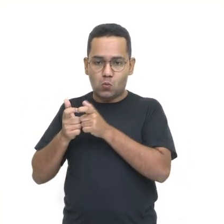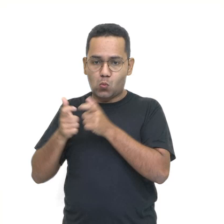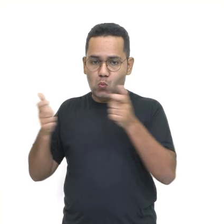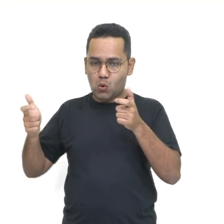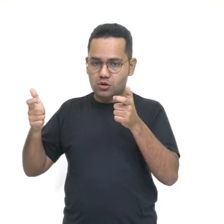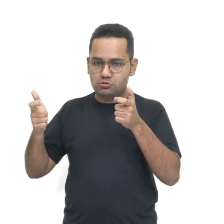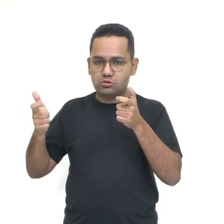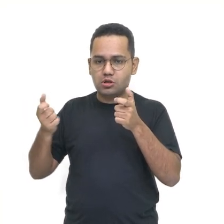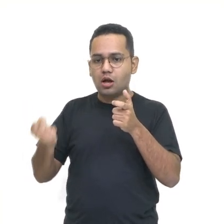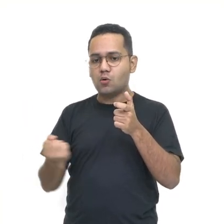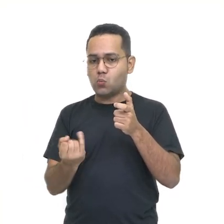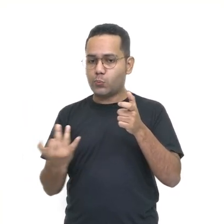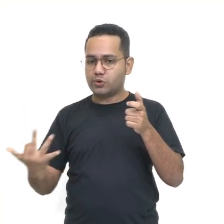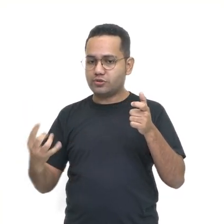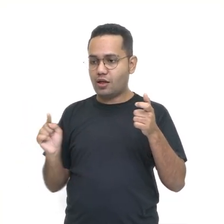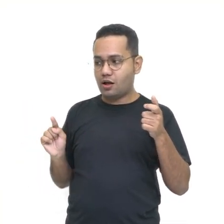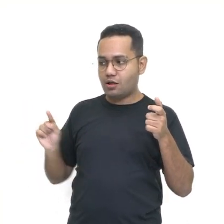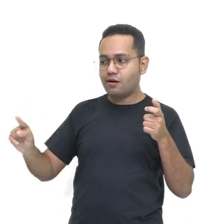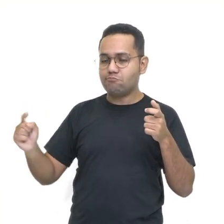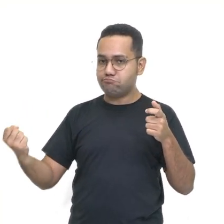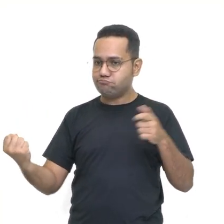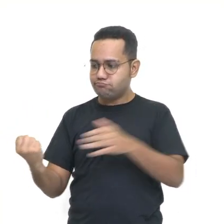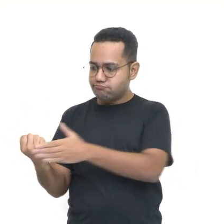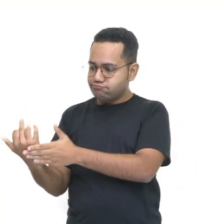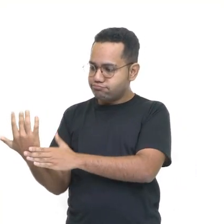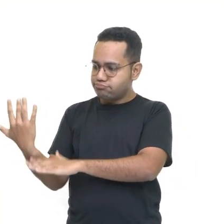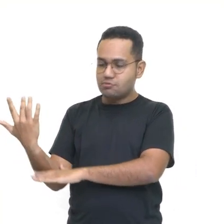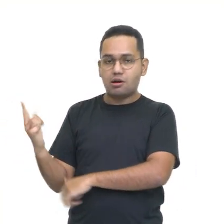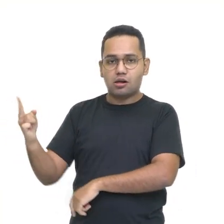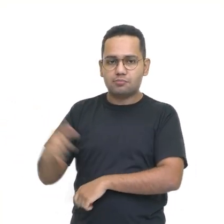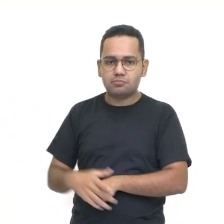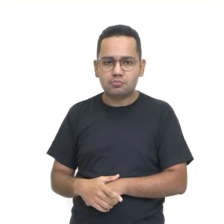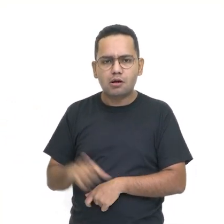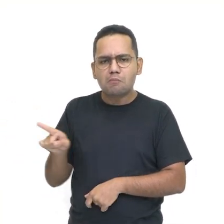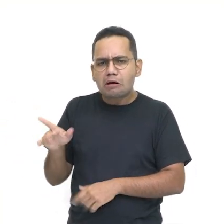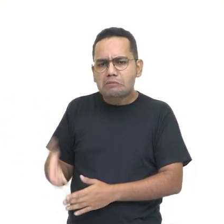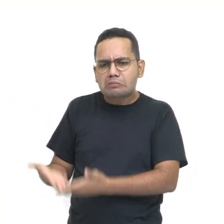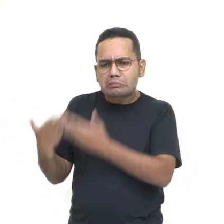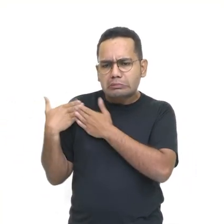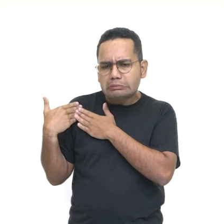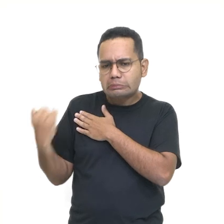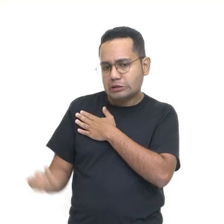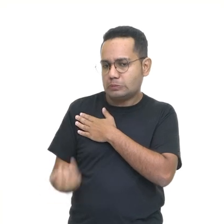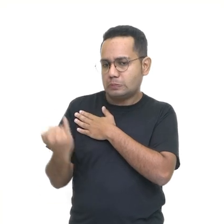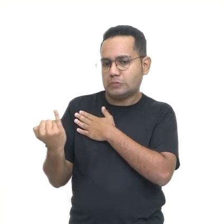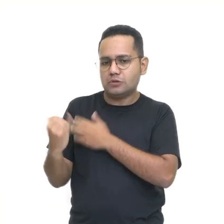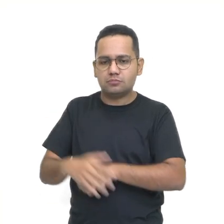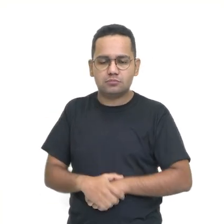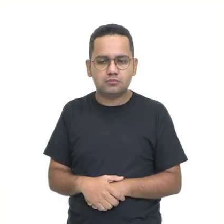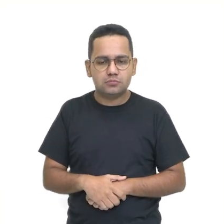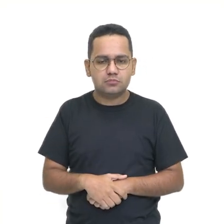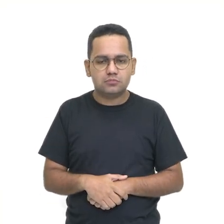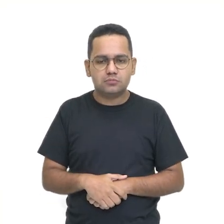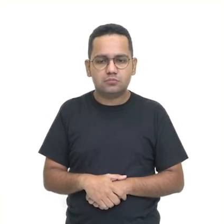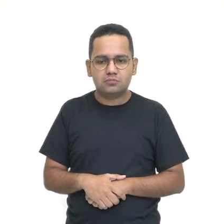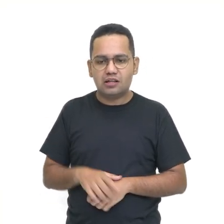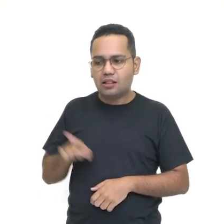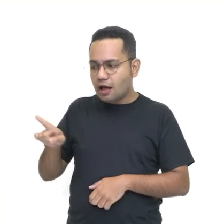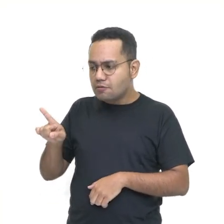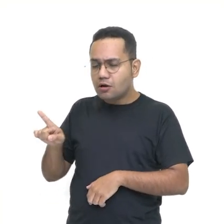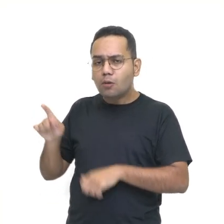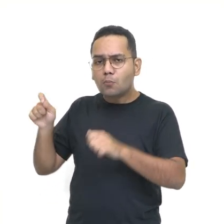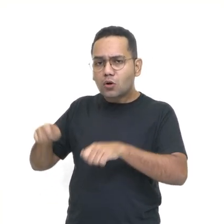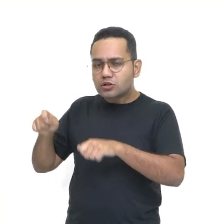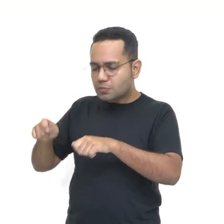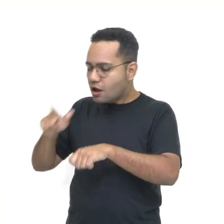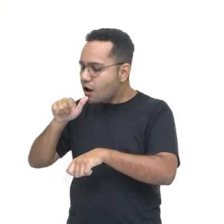mais volumosos nas células vegetais. Nas células vegetais, eles desempenham uma função mais importante, porque